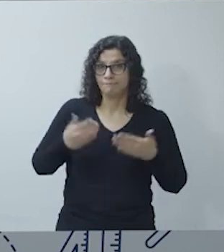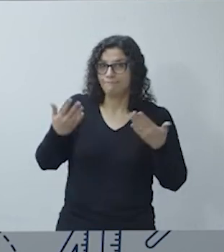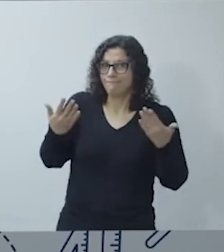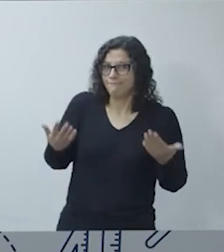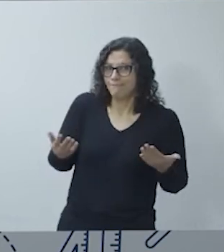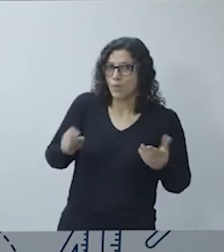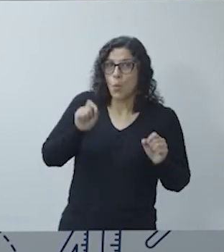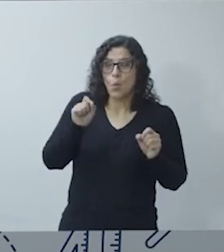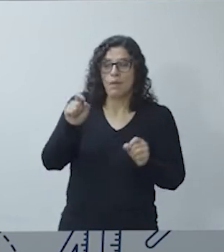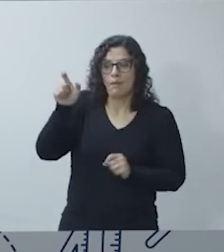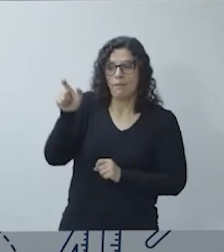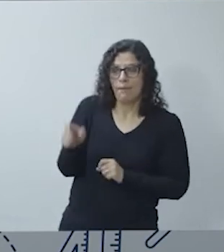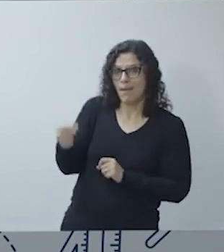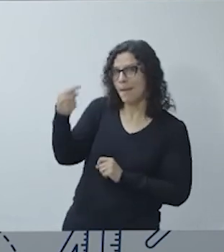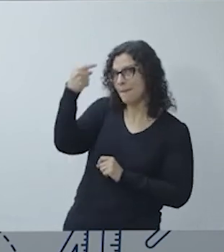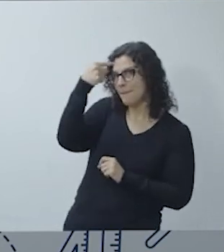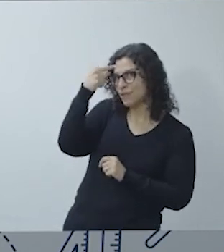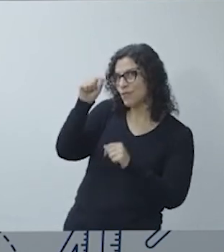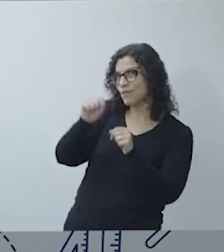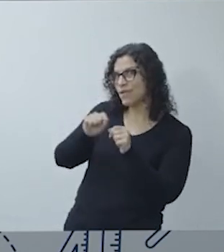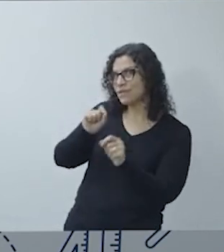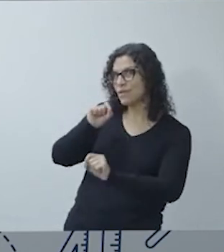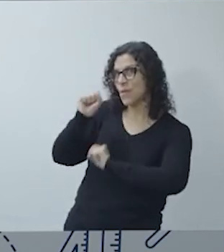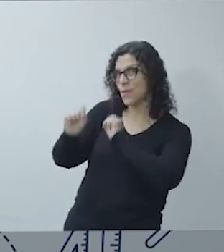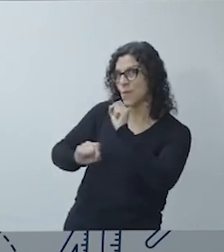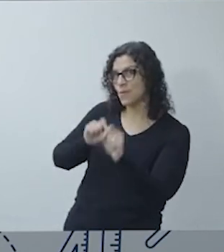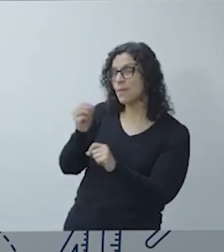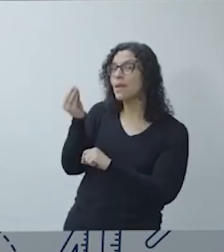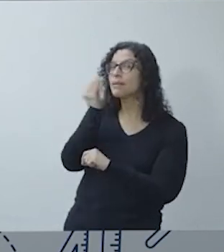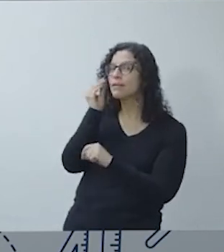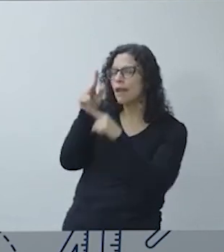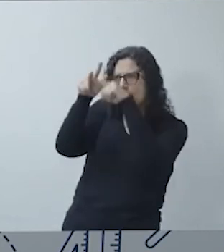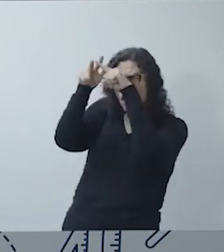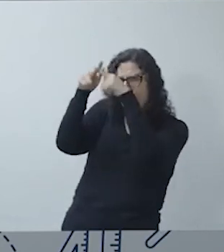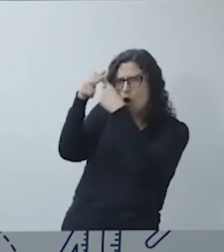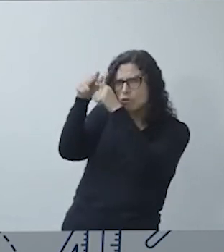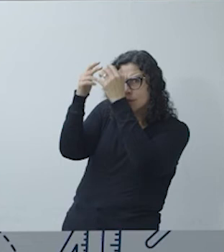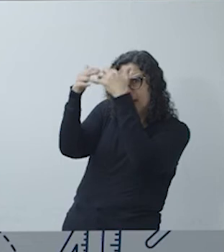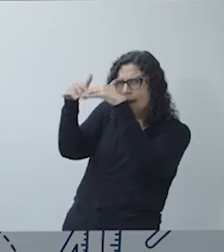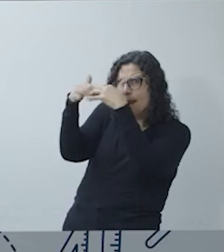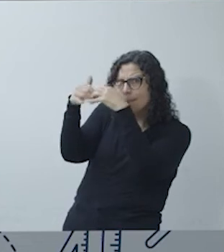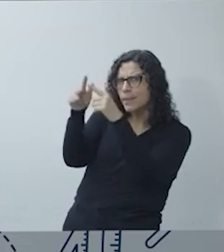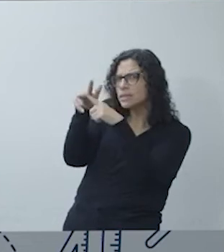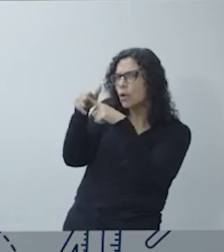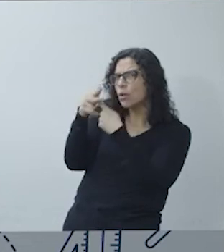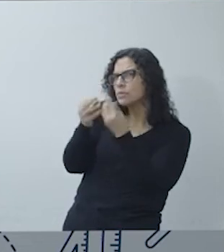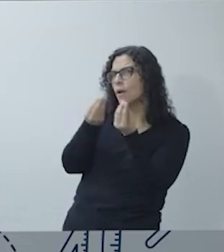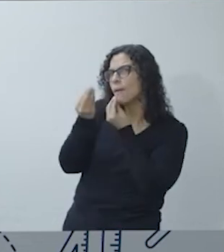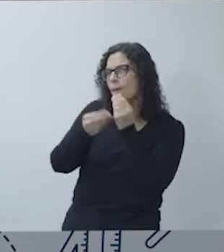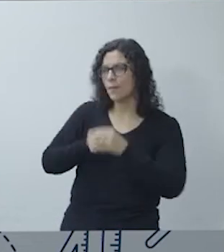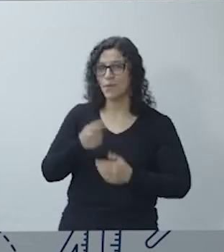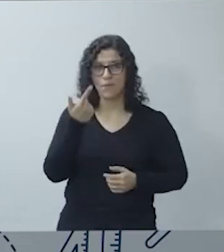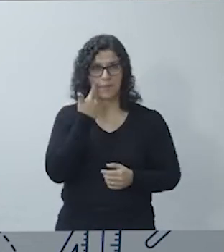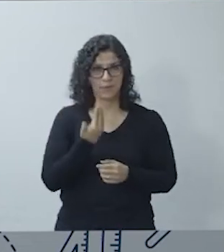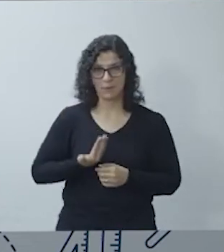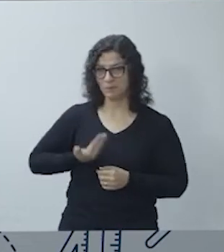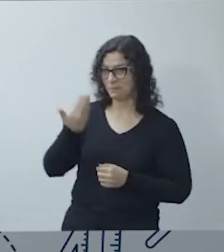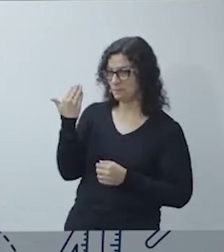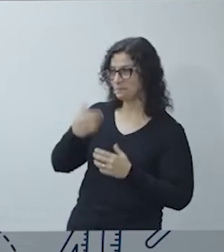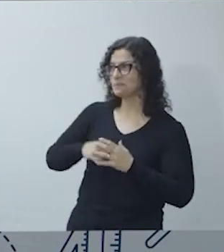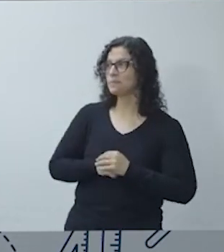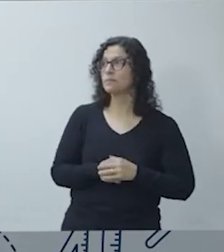que será que o Antenor vai fazer para tentar ali consertar a sua cabeça? Vamos ver? Olha